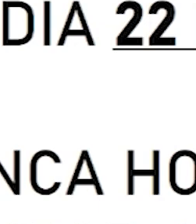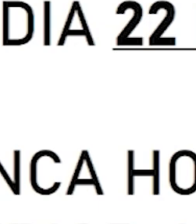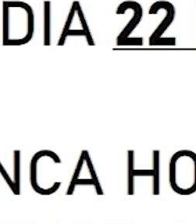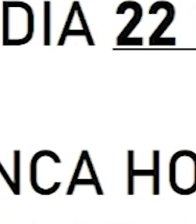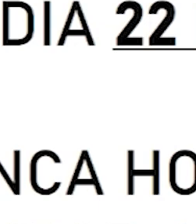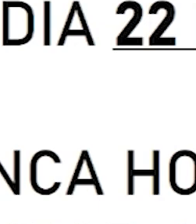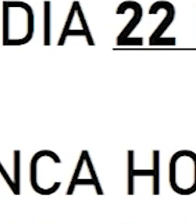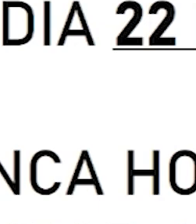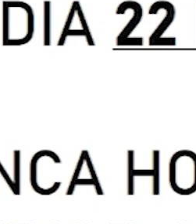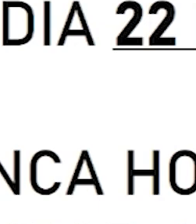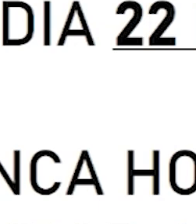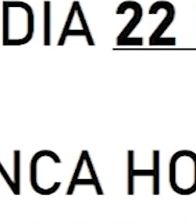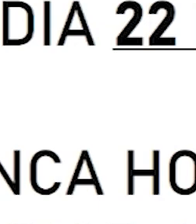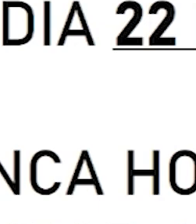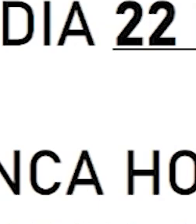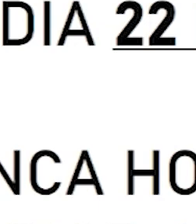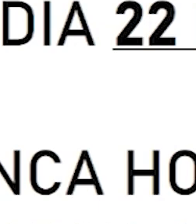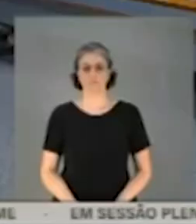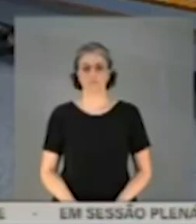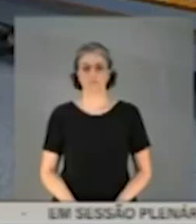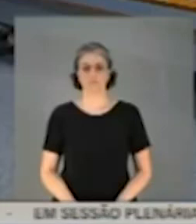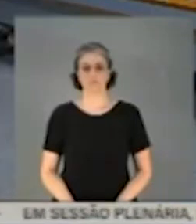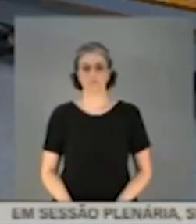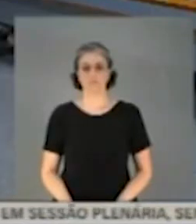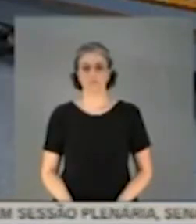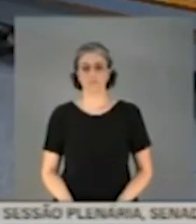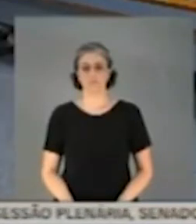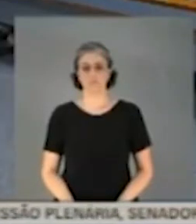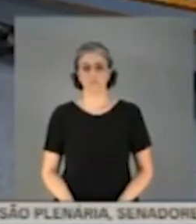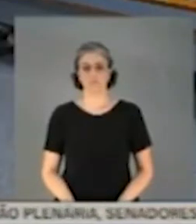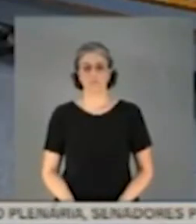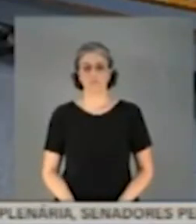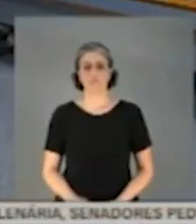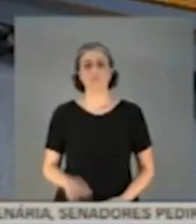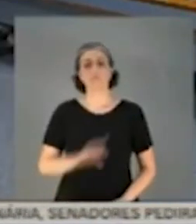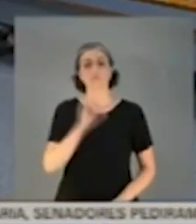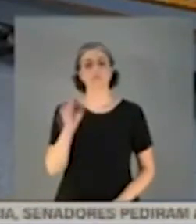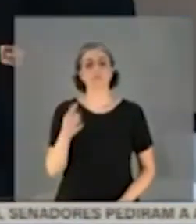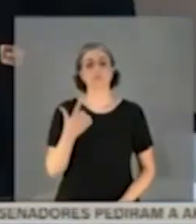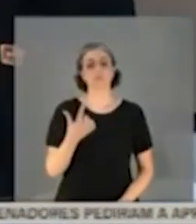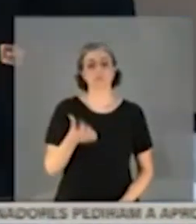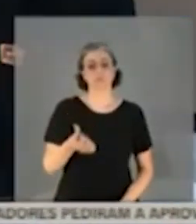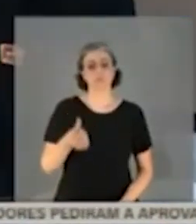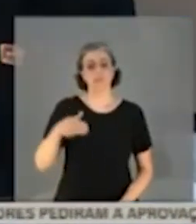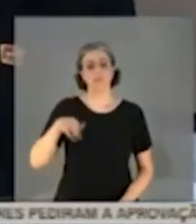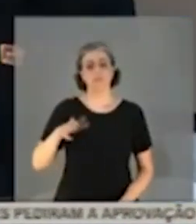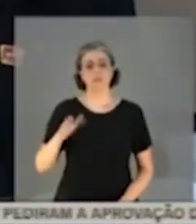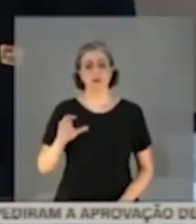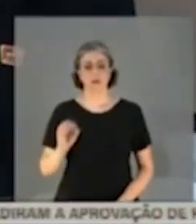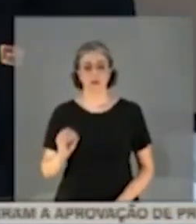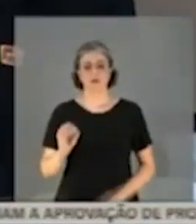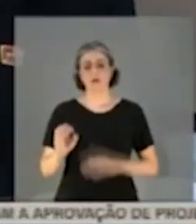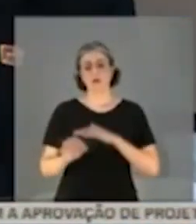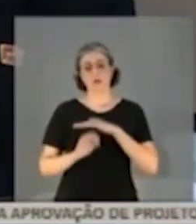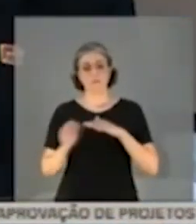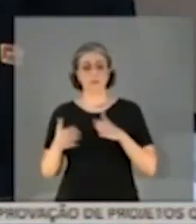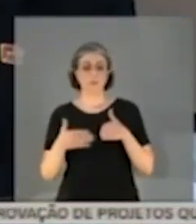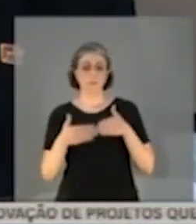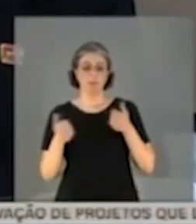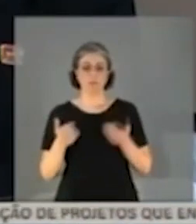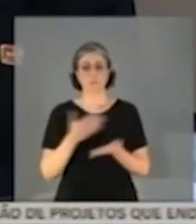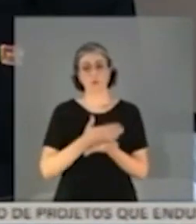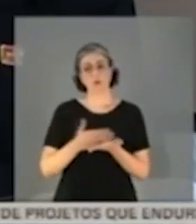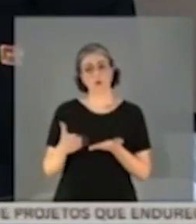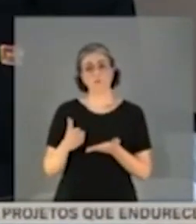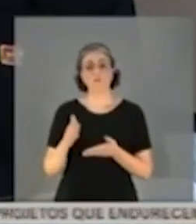houve envio anterior a essa data. No dia 16 de março, a empresa solicita o início do